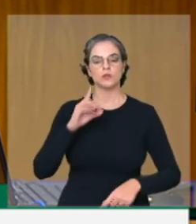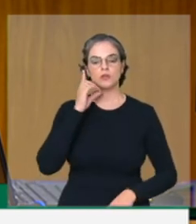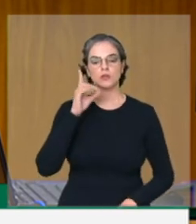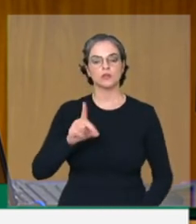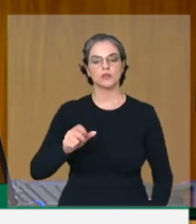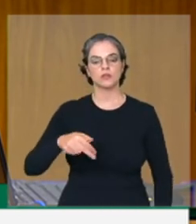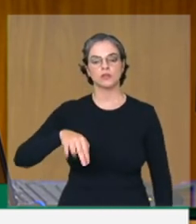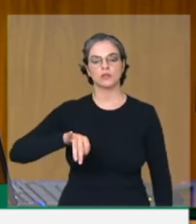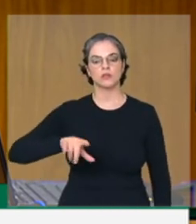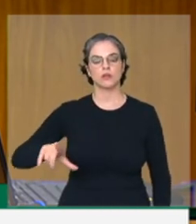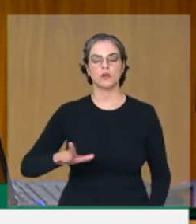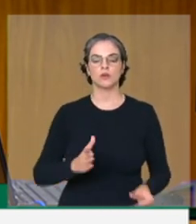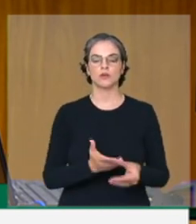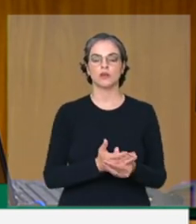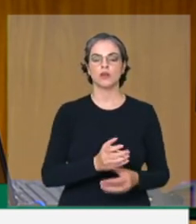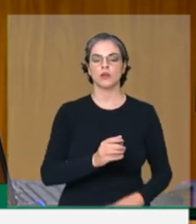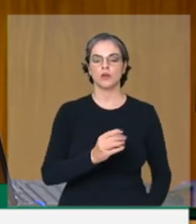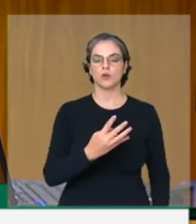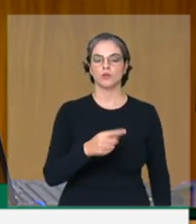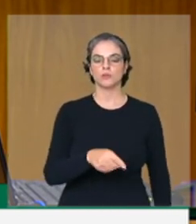Silveira nos autos do inquérito